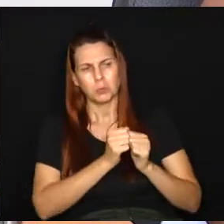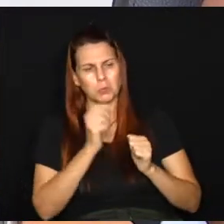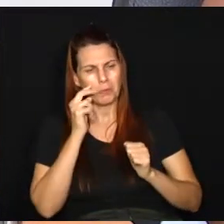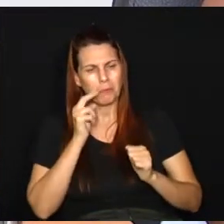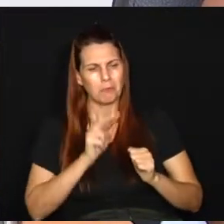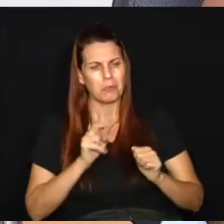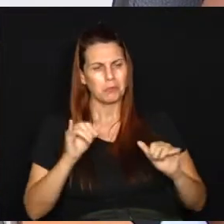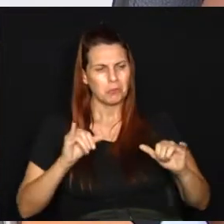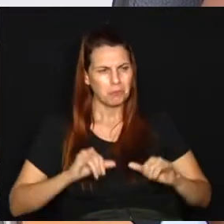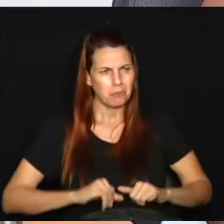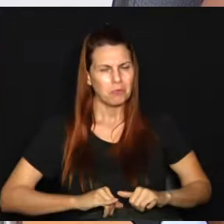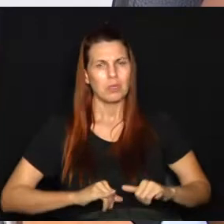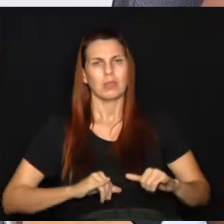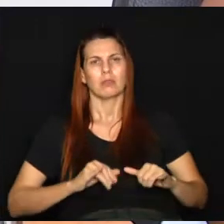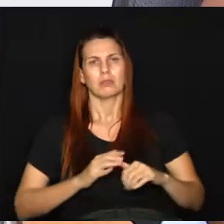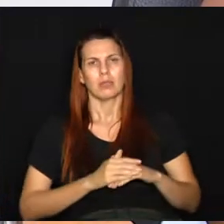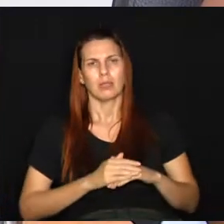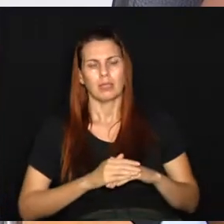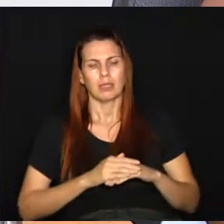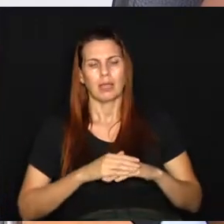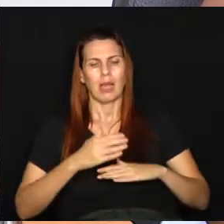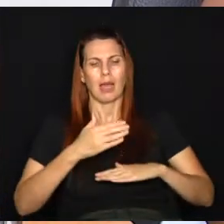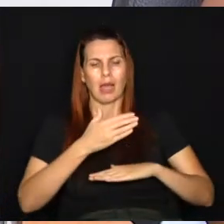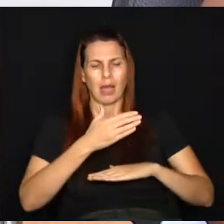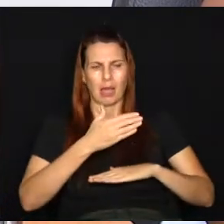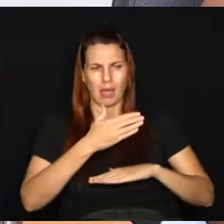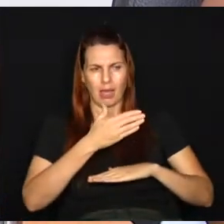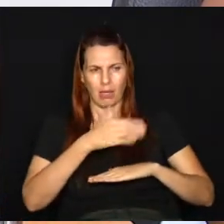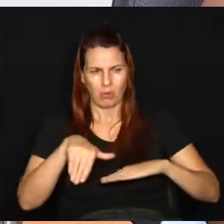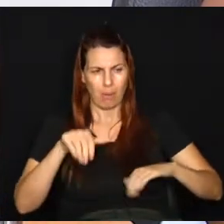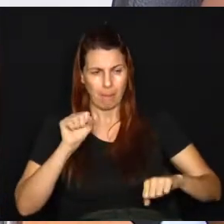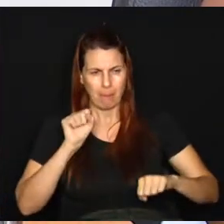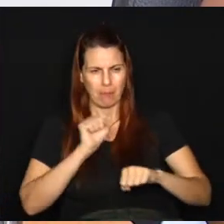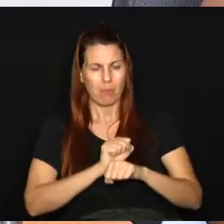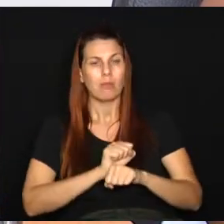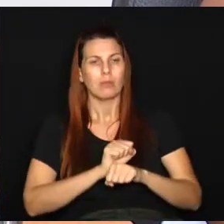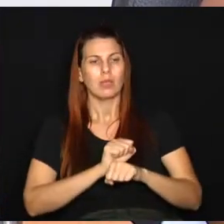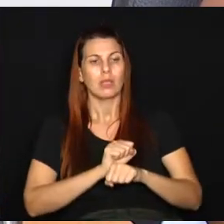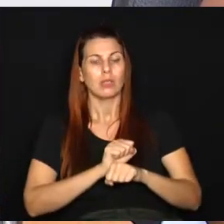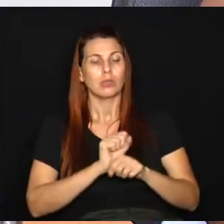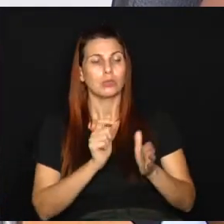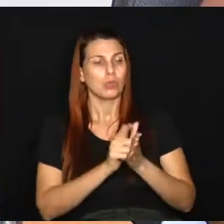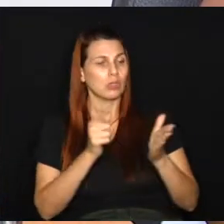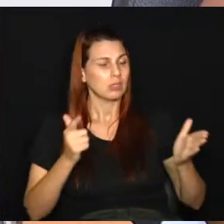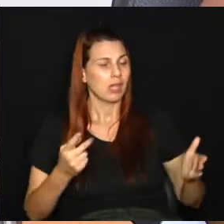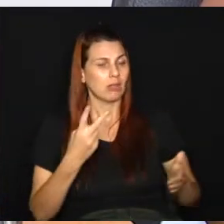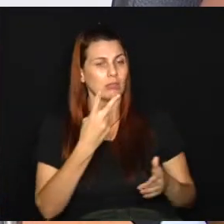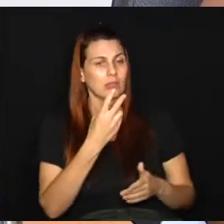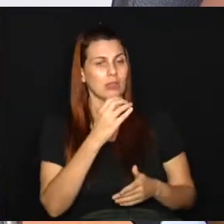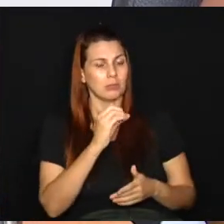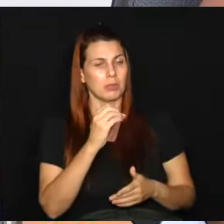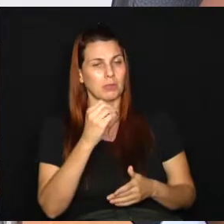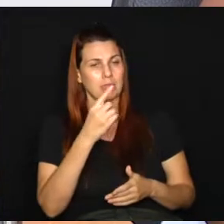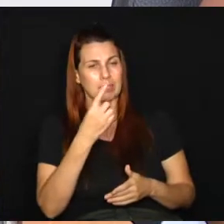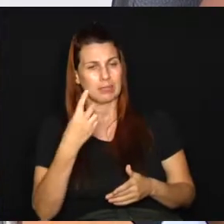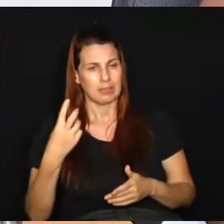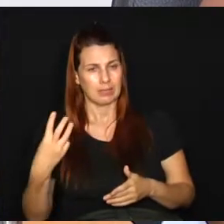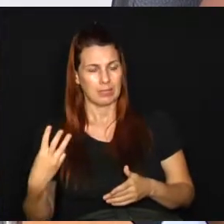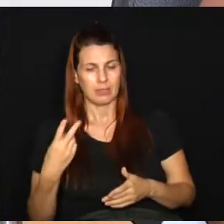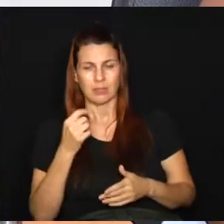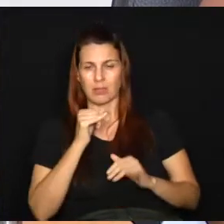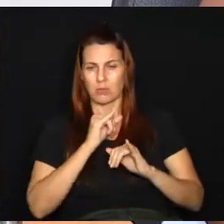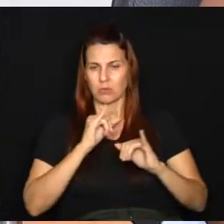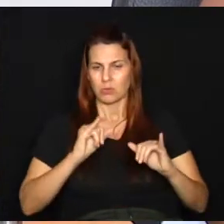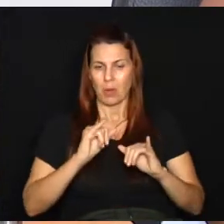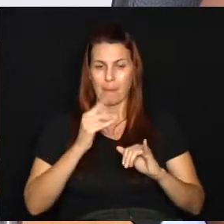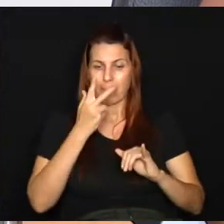sofreu muito, fechou a pista, saiu no jornal 2013 que o Campo Belo virou praça de guerra, mas porque eles